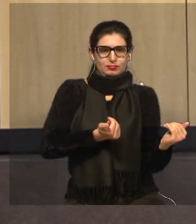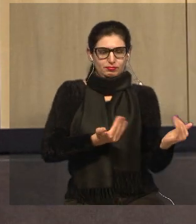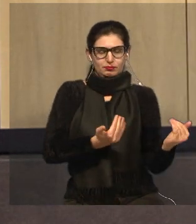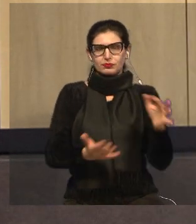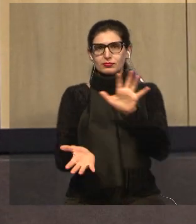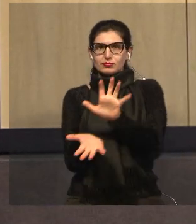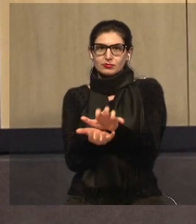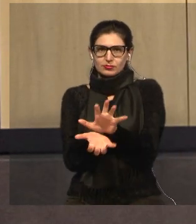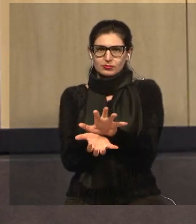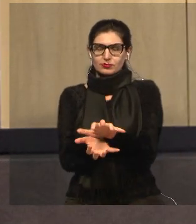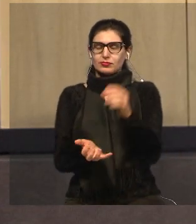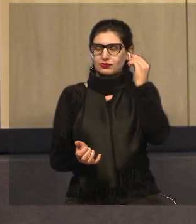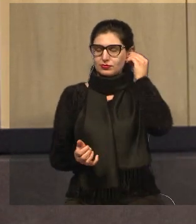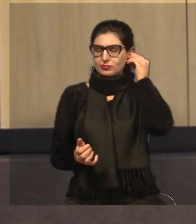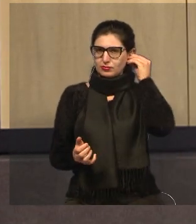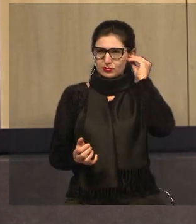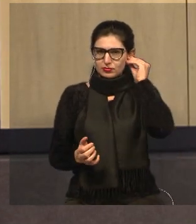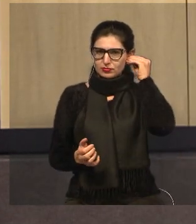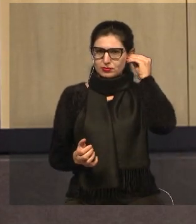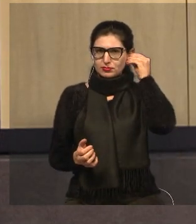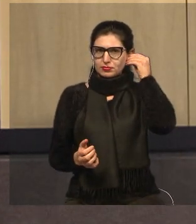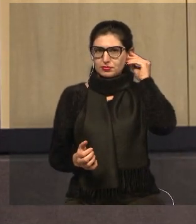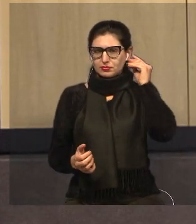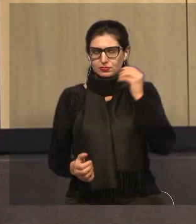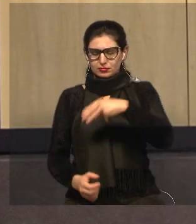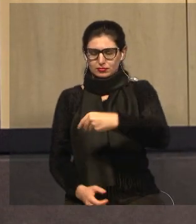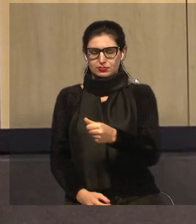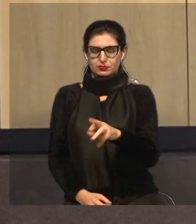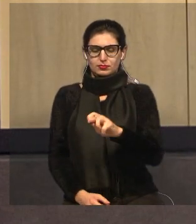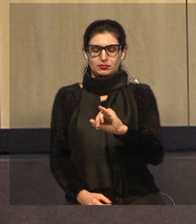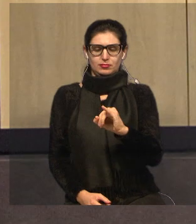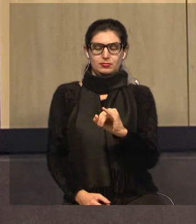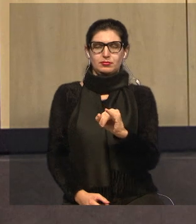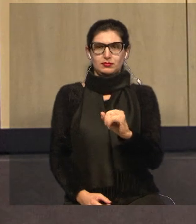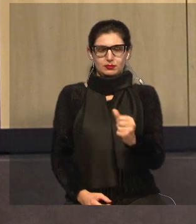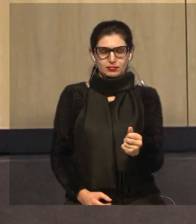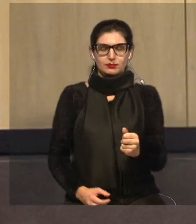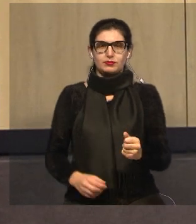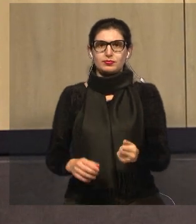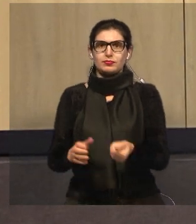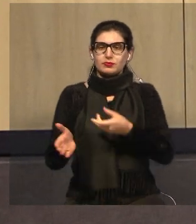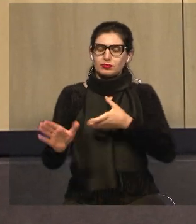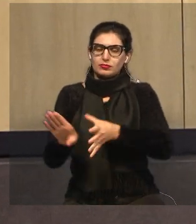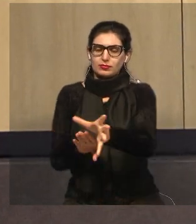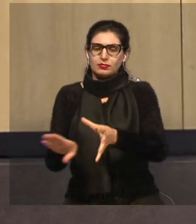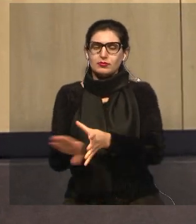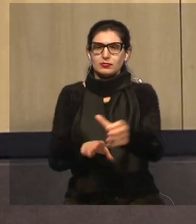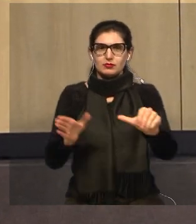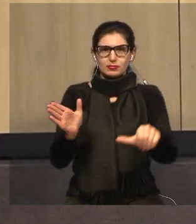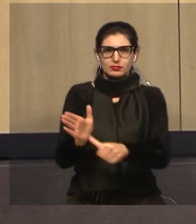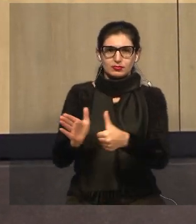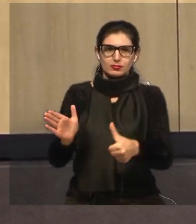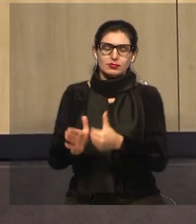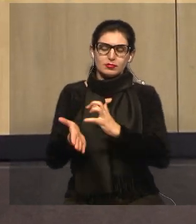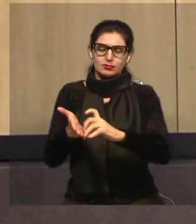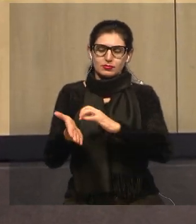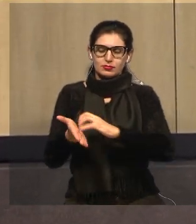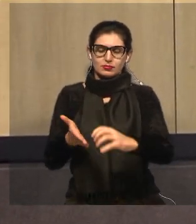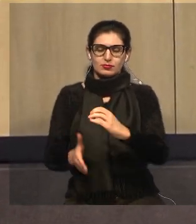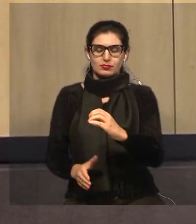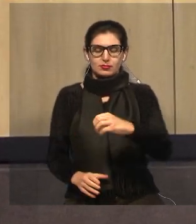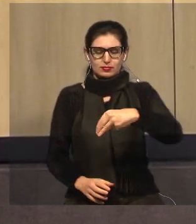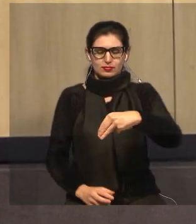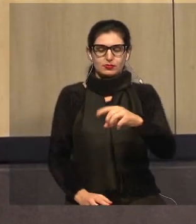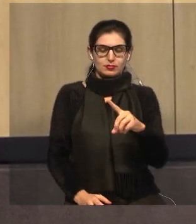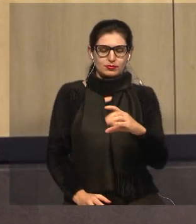Juventude de Jacareí. A senhora Maria Elisa Perim, conselheira e primeira secretária do CMDCA,